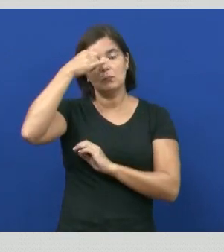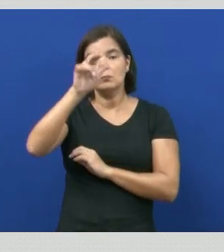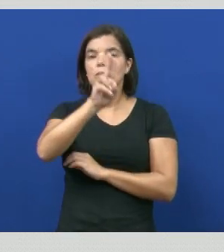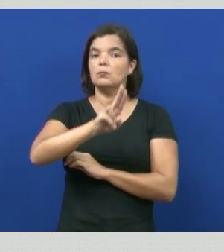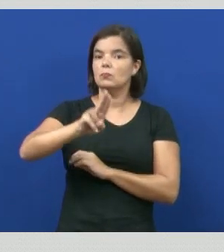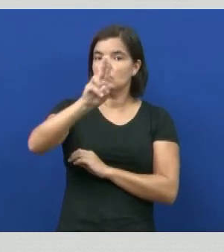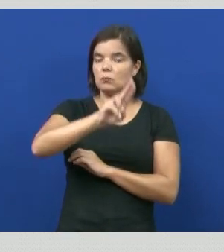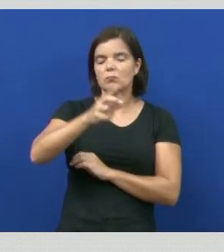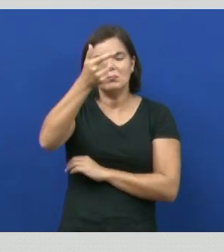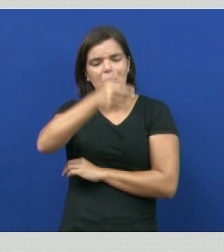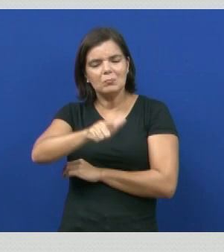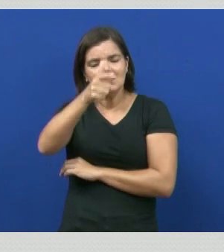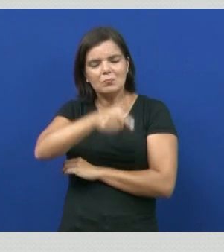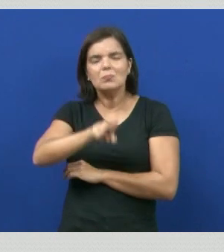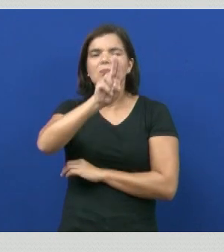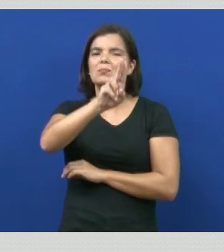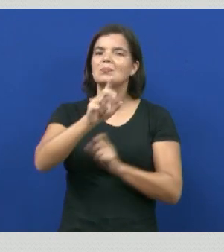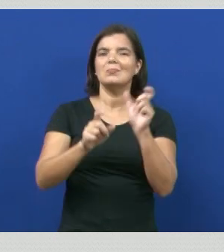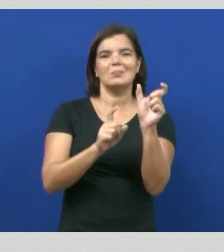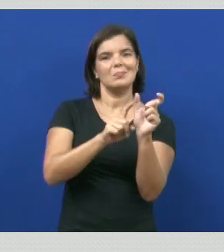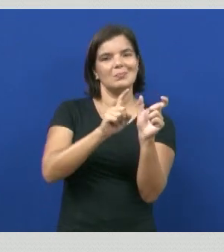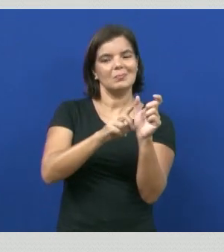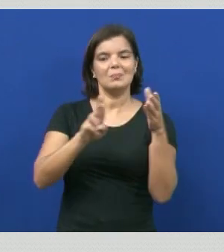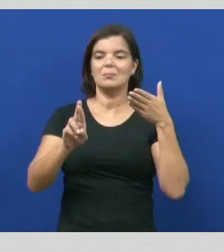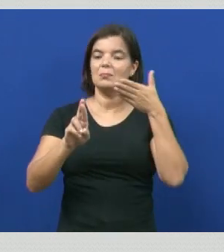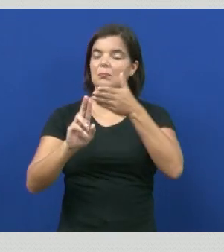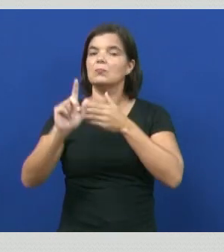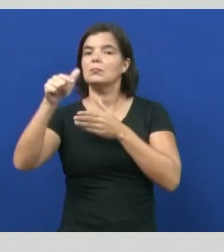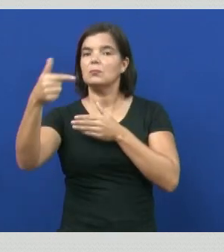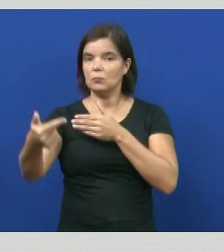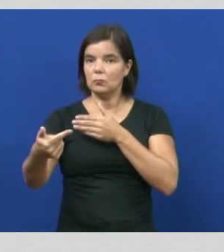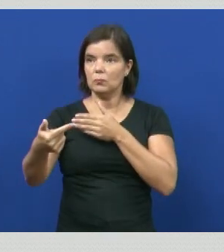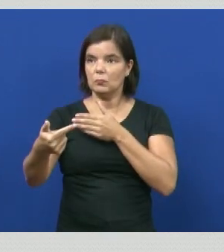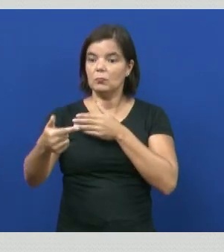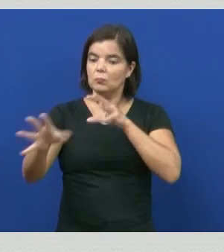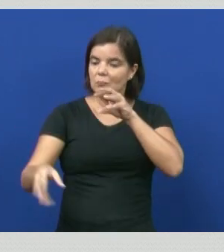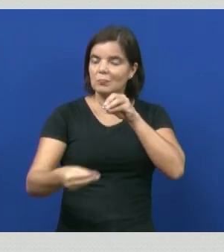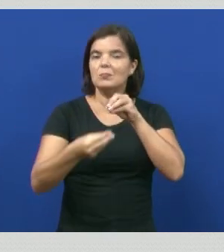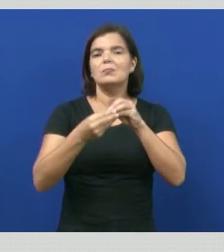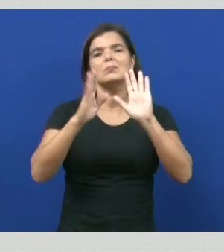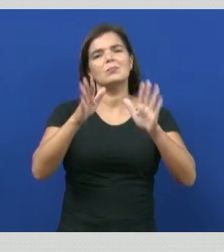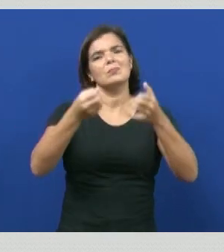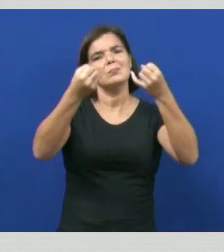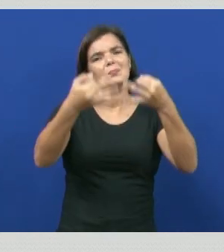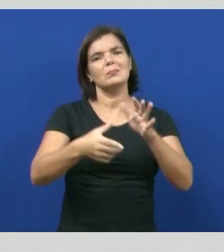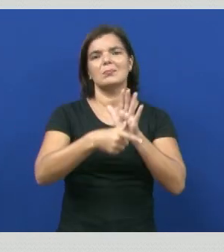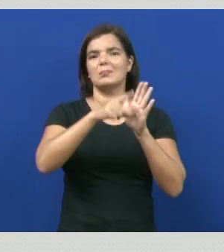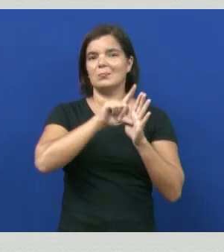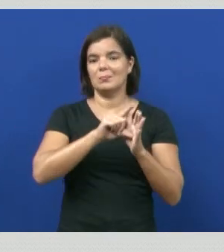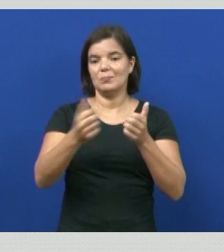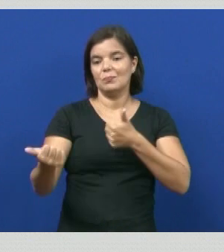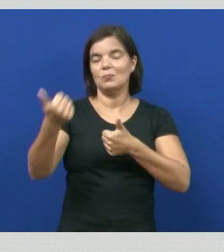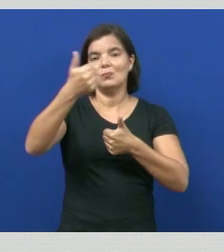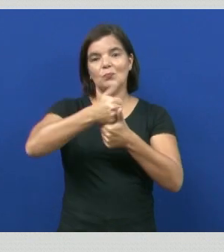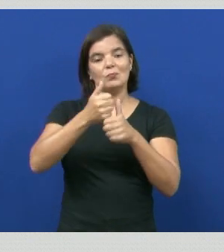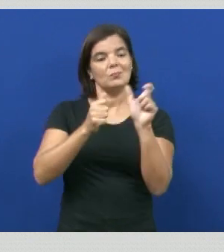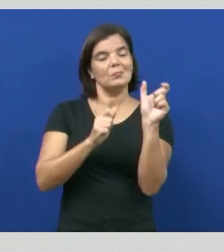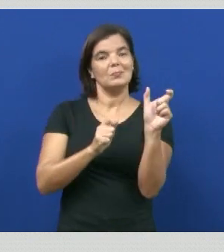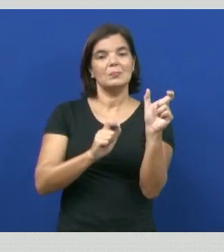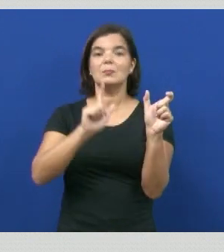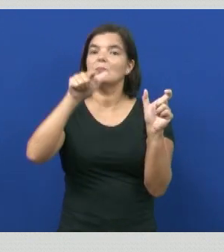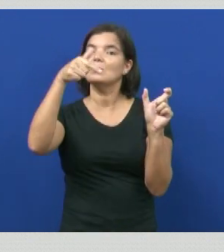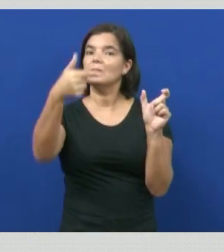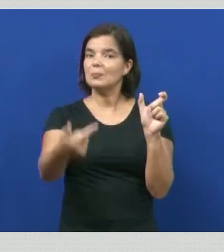de diversas repetições usando um termo para fazer referência a outro. Reiterar o que já foi dito antes, substituindo uma palavra